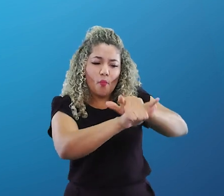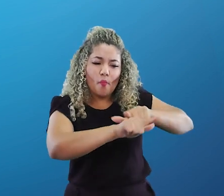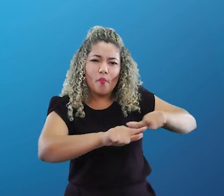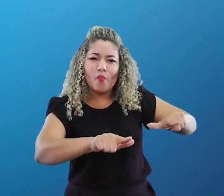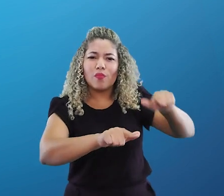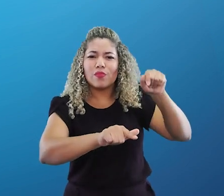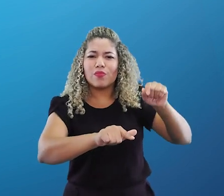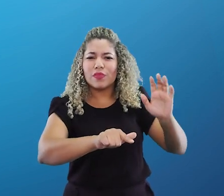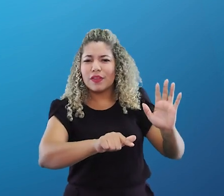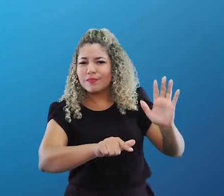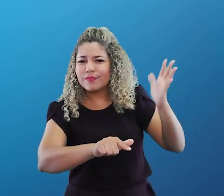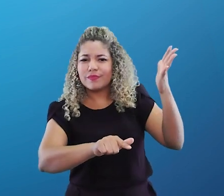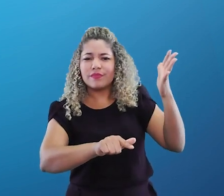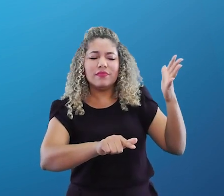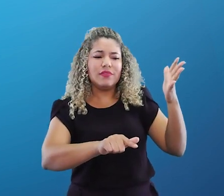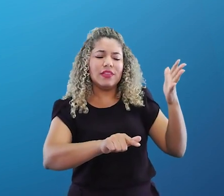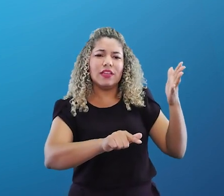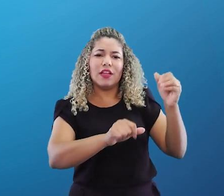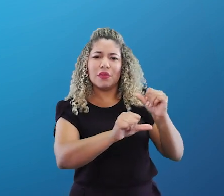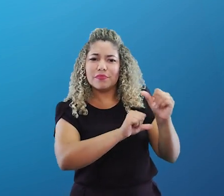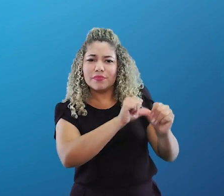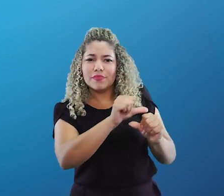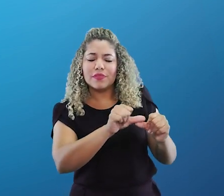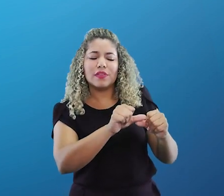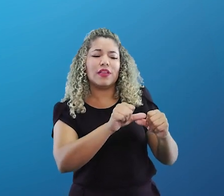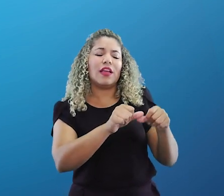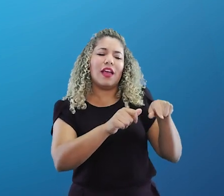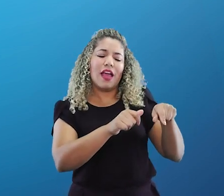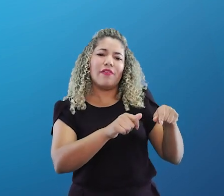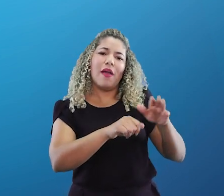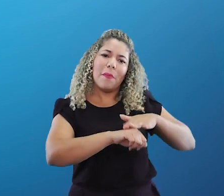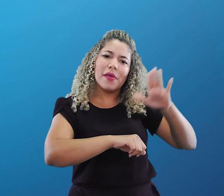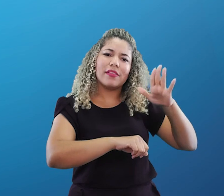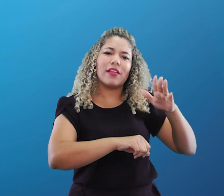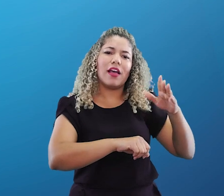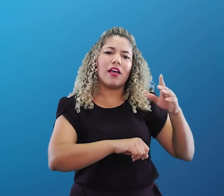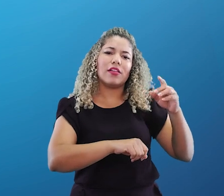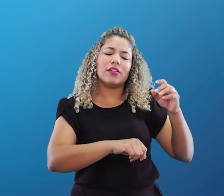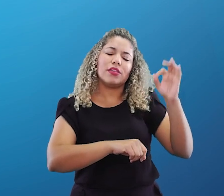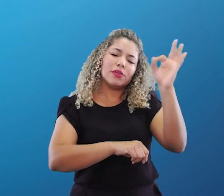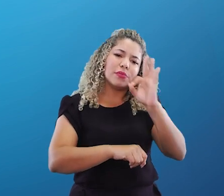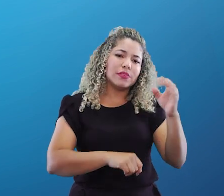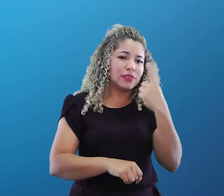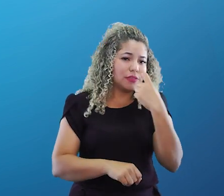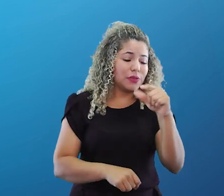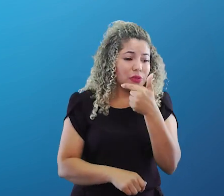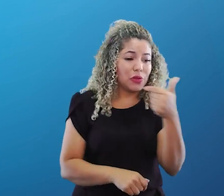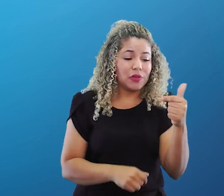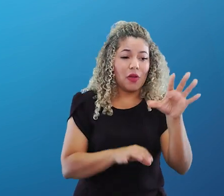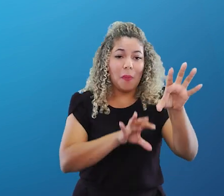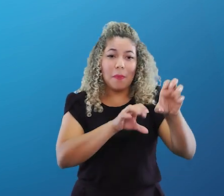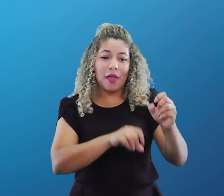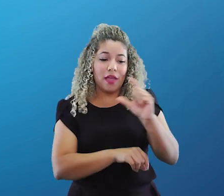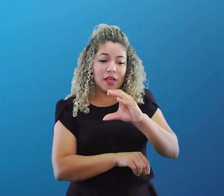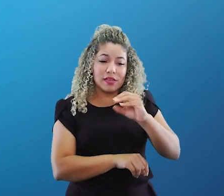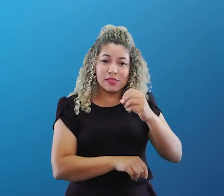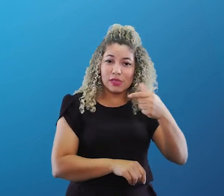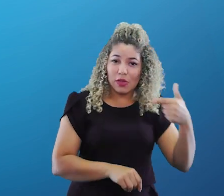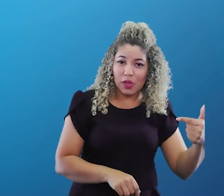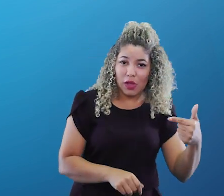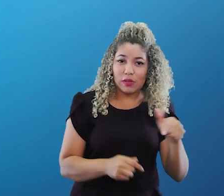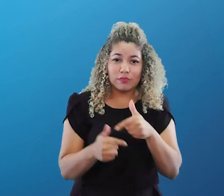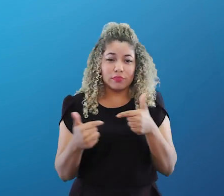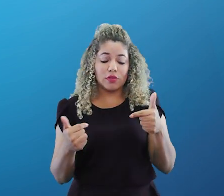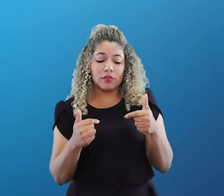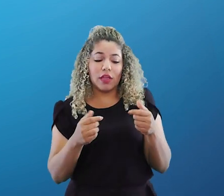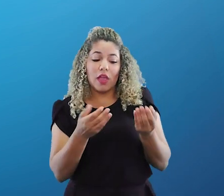muito inserida em região poluente, ou seja, não há o sequestro de dióxido de carbono, não há o tratamento desses